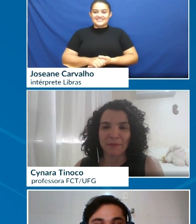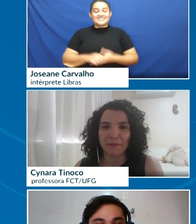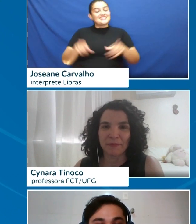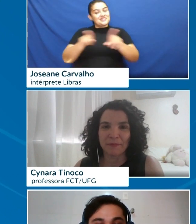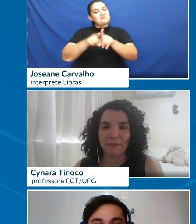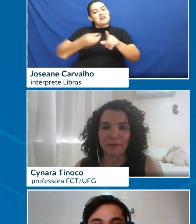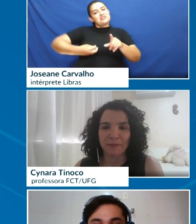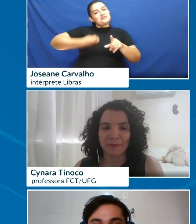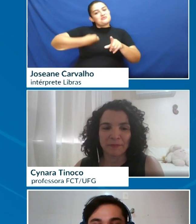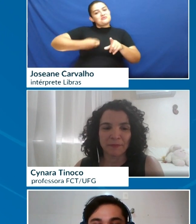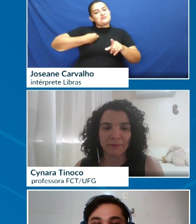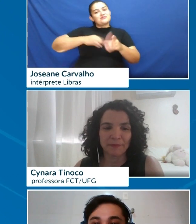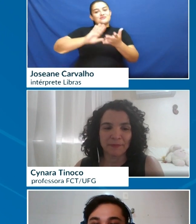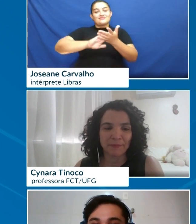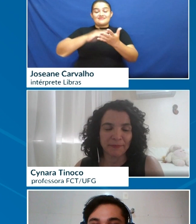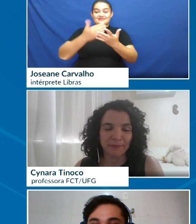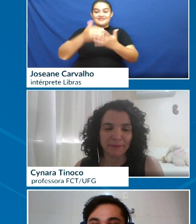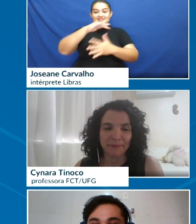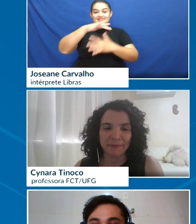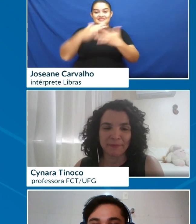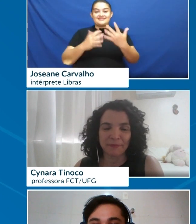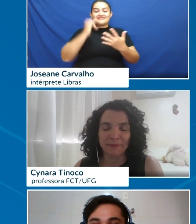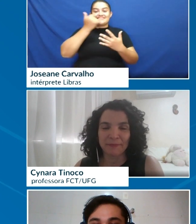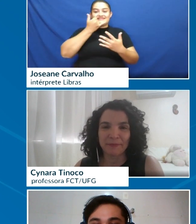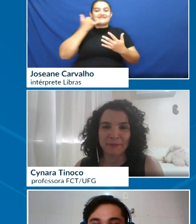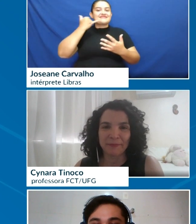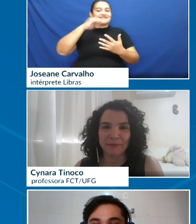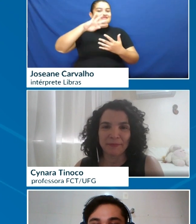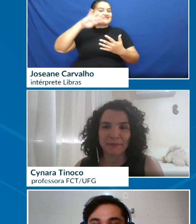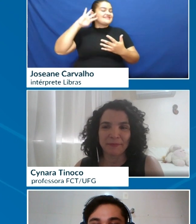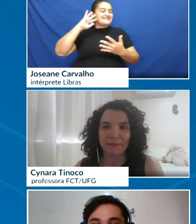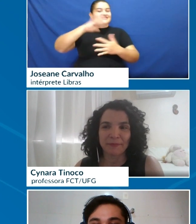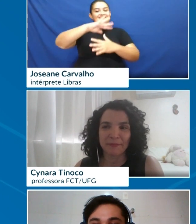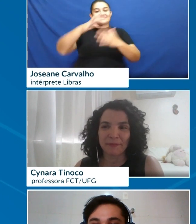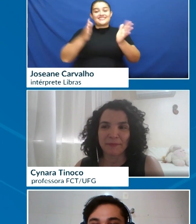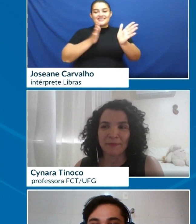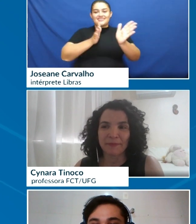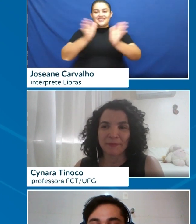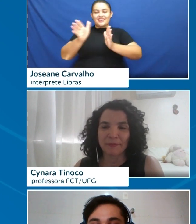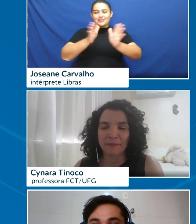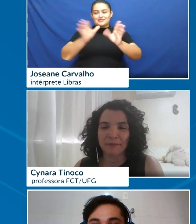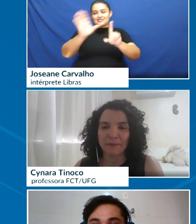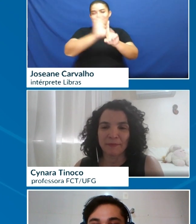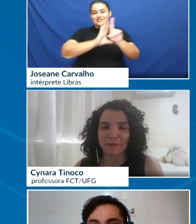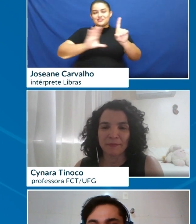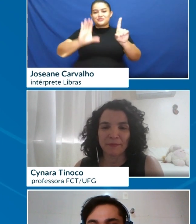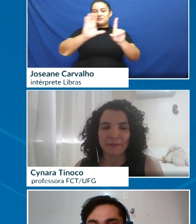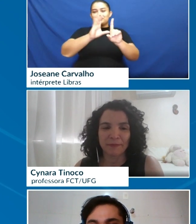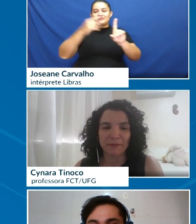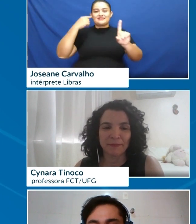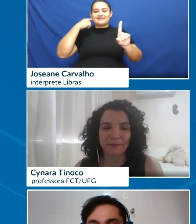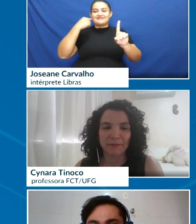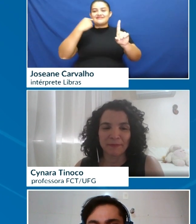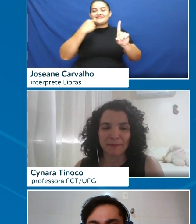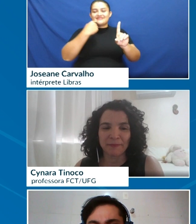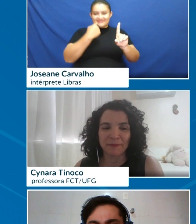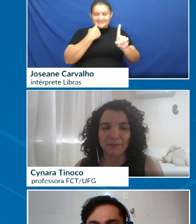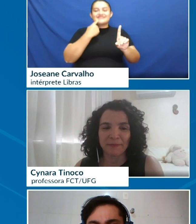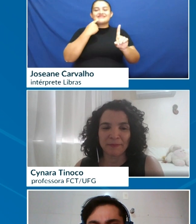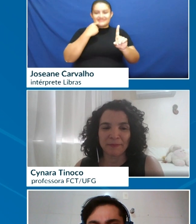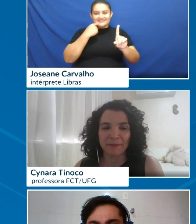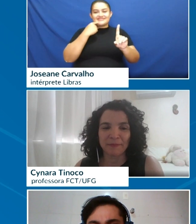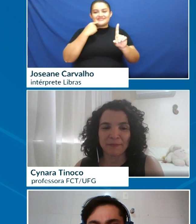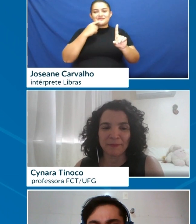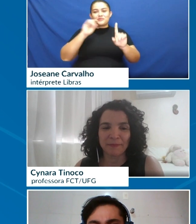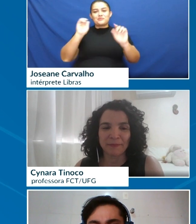time, nós temos a presença da Josiane Carvalho, que está fazendo a tradução para a língua brasileira de sinais, o que vai